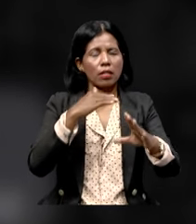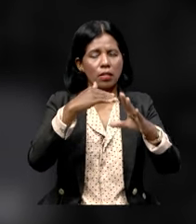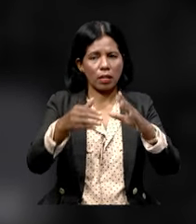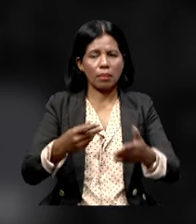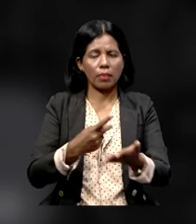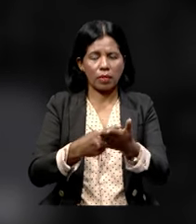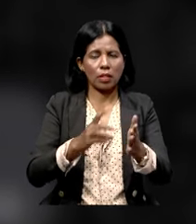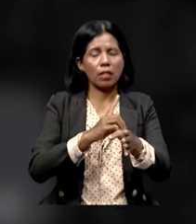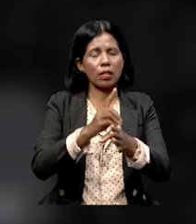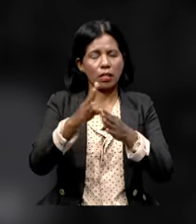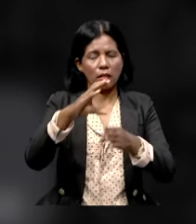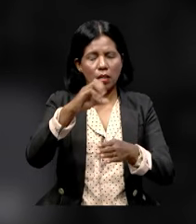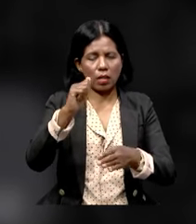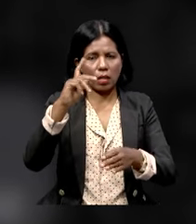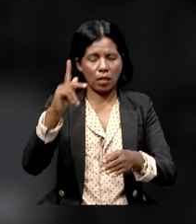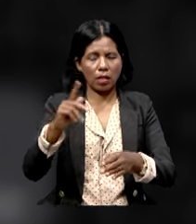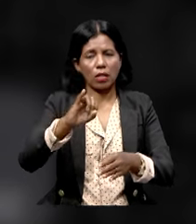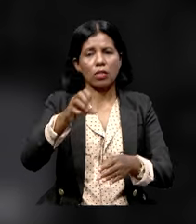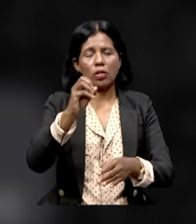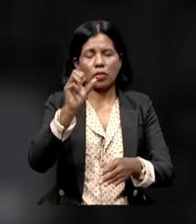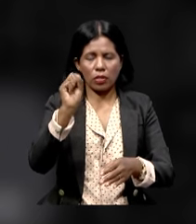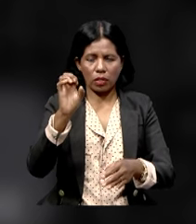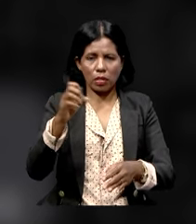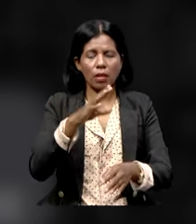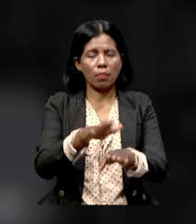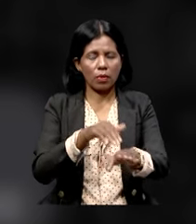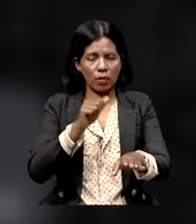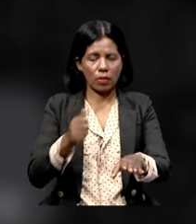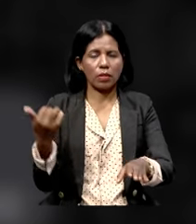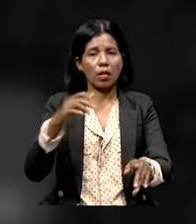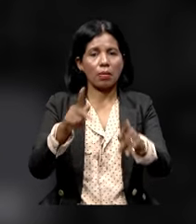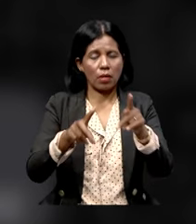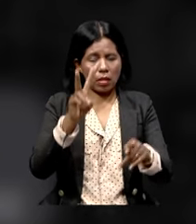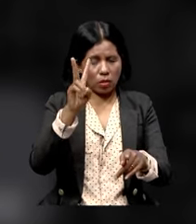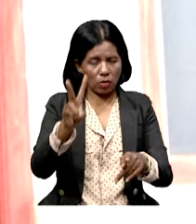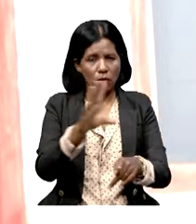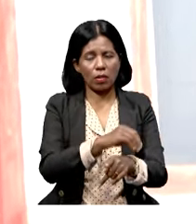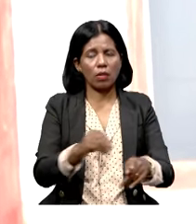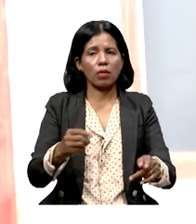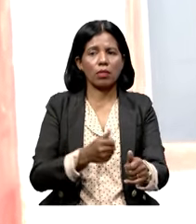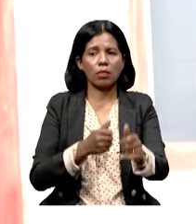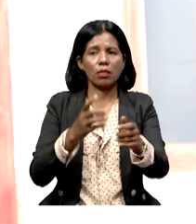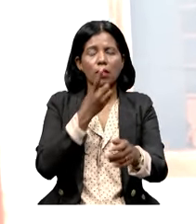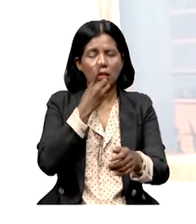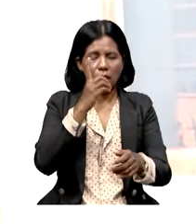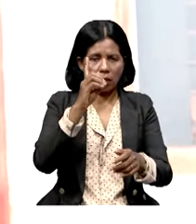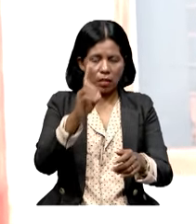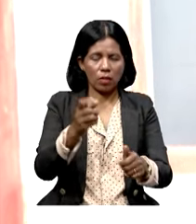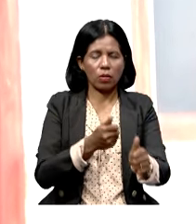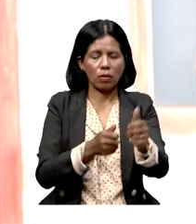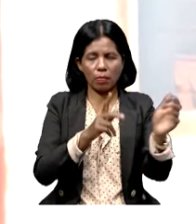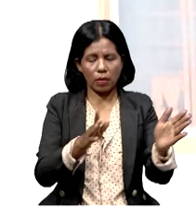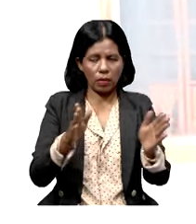né, diretor-geral CAC, José de Araújo Verdial, CAC Bolona, gerente na rua, né, o de presta declaração do